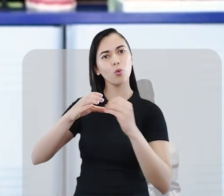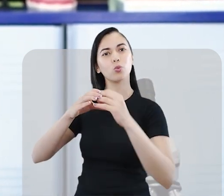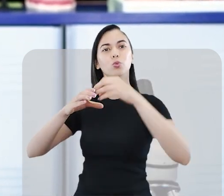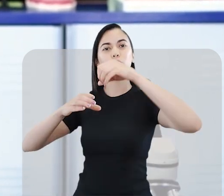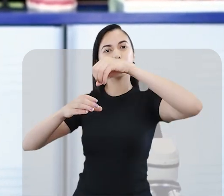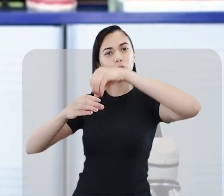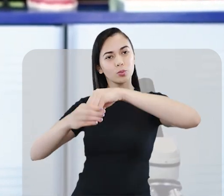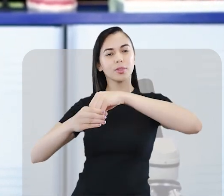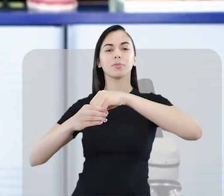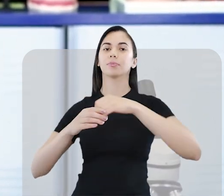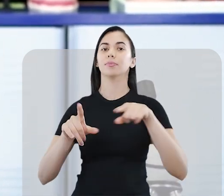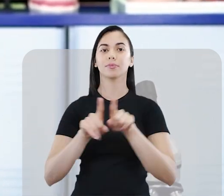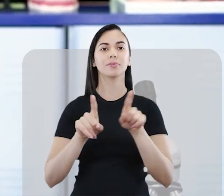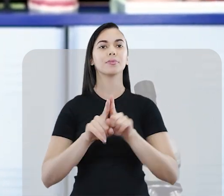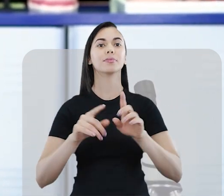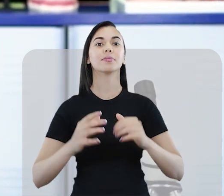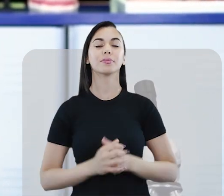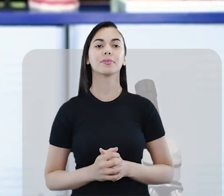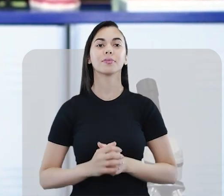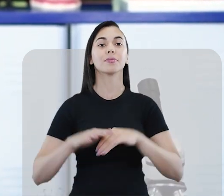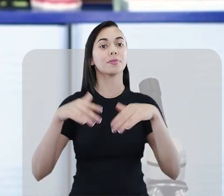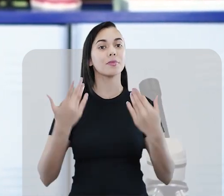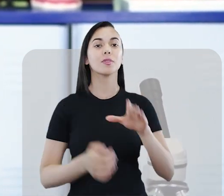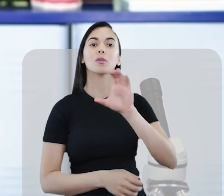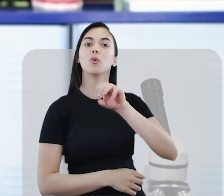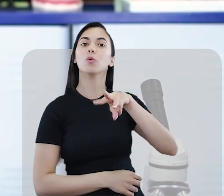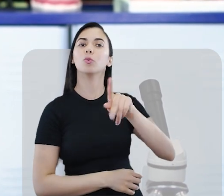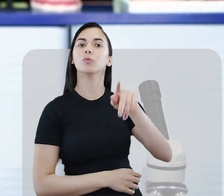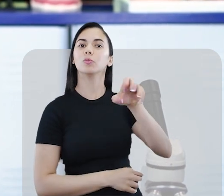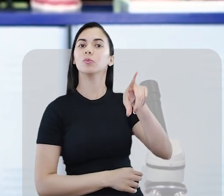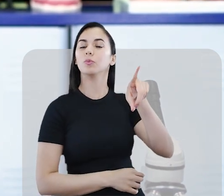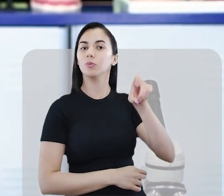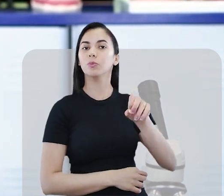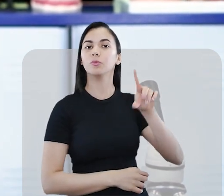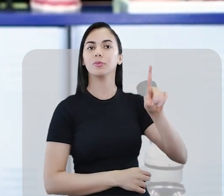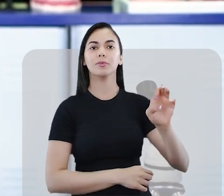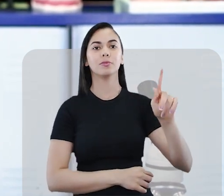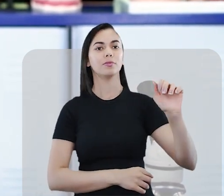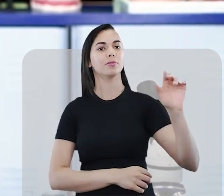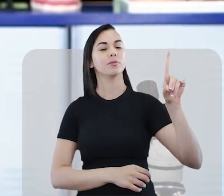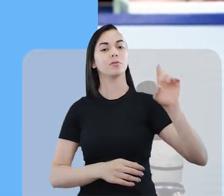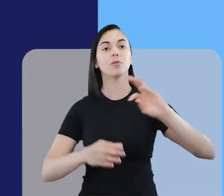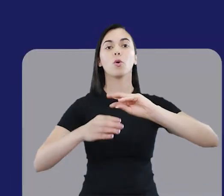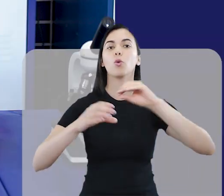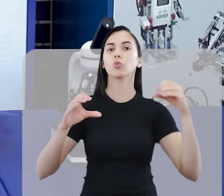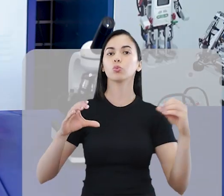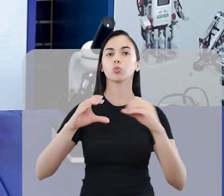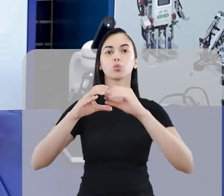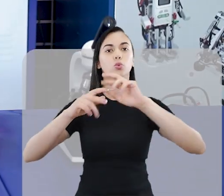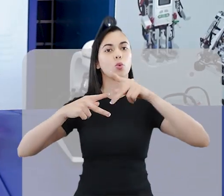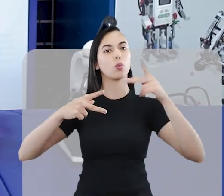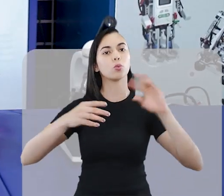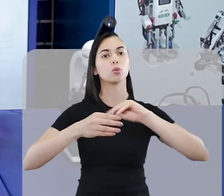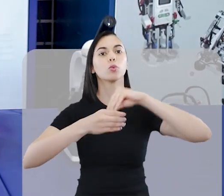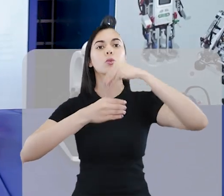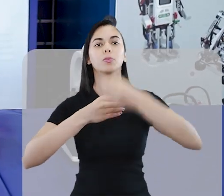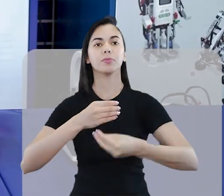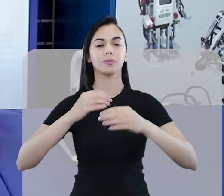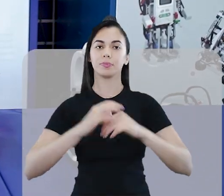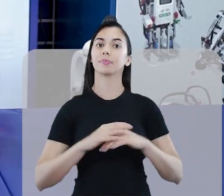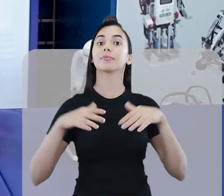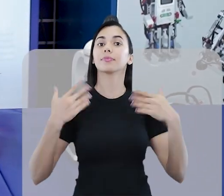armazenada, transportada. Quem faz isso, esse transporte para fora da célula, é o complexo de Golgi. As células se